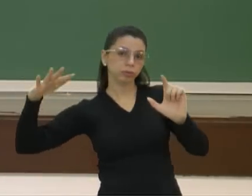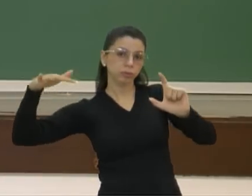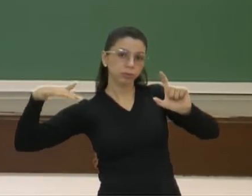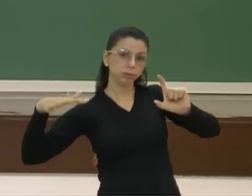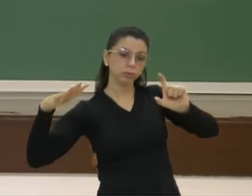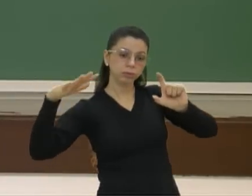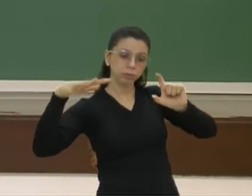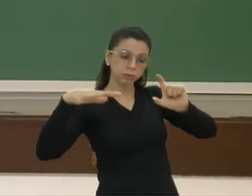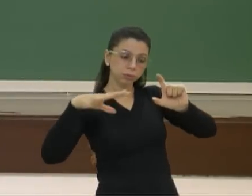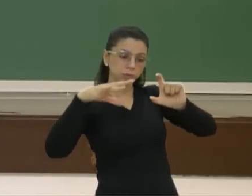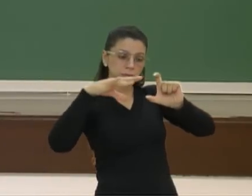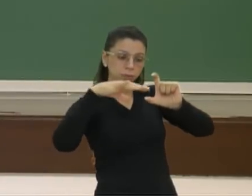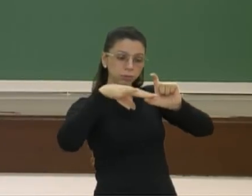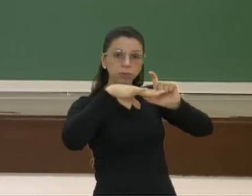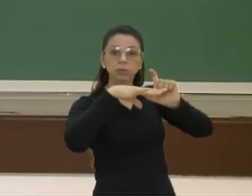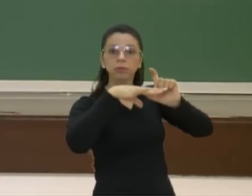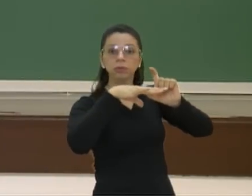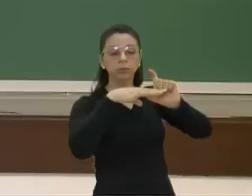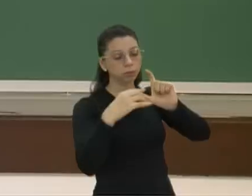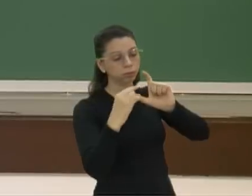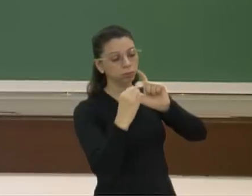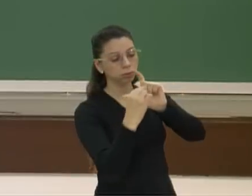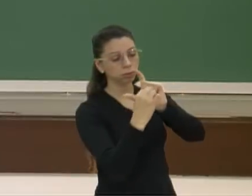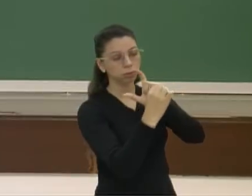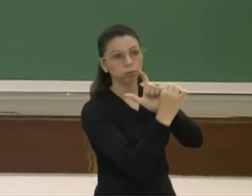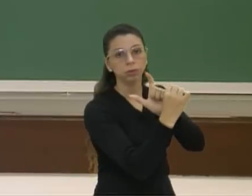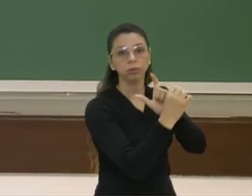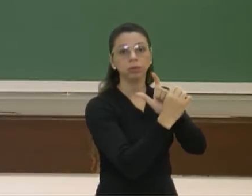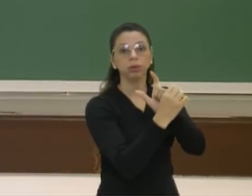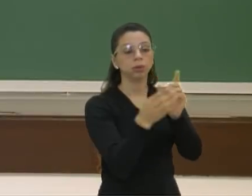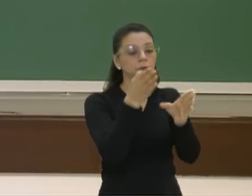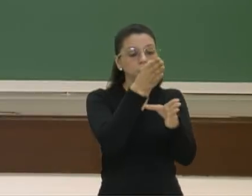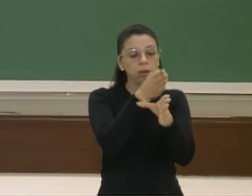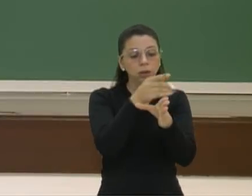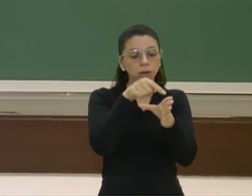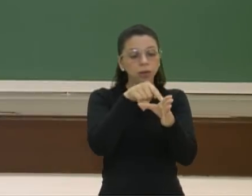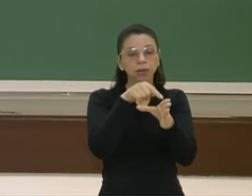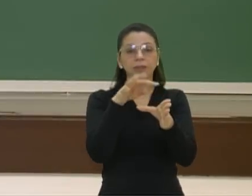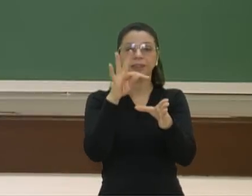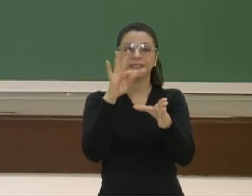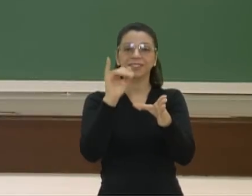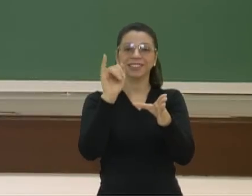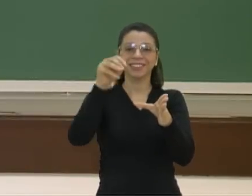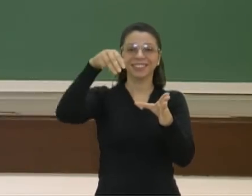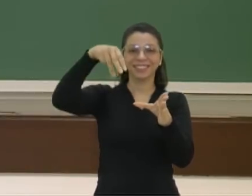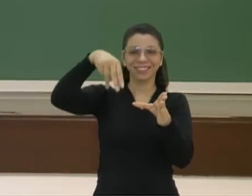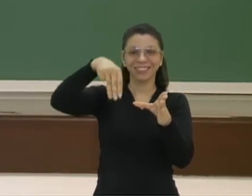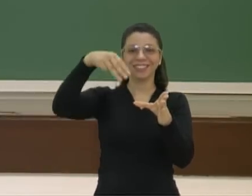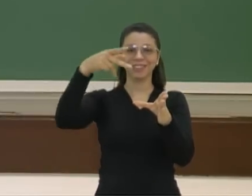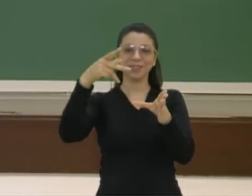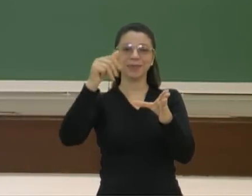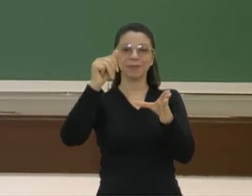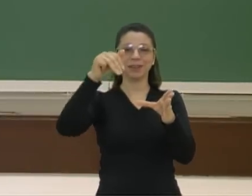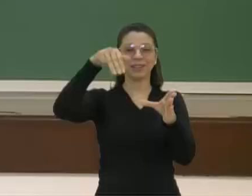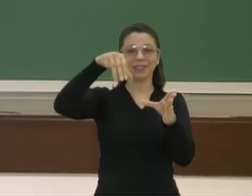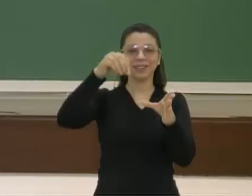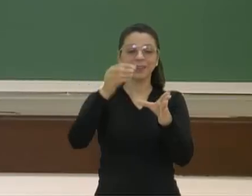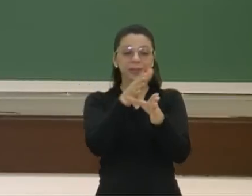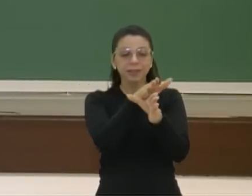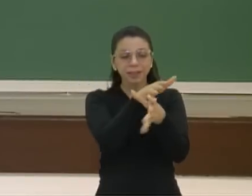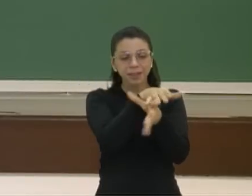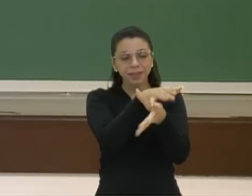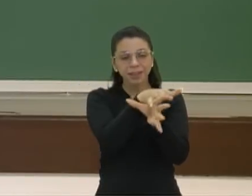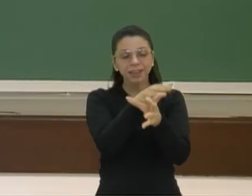pavilhão, caem no canal auditivo e tem uma barreira física. Quem? Tímpano. Do tímpano vibra